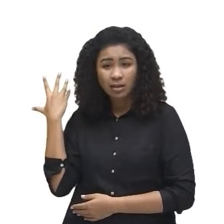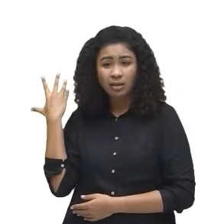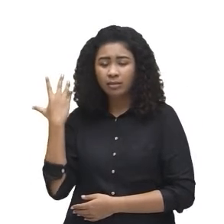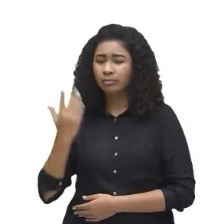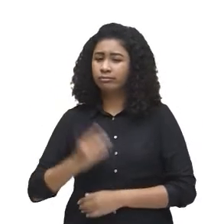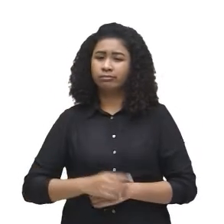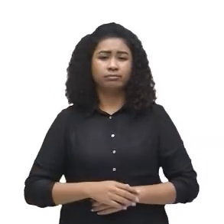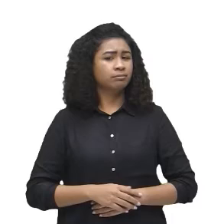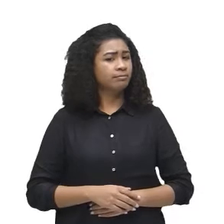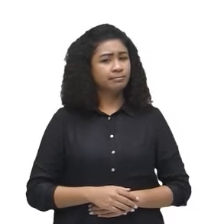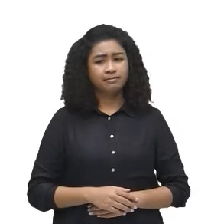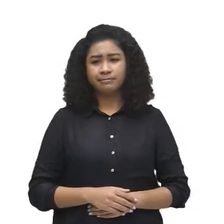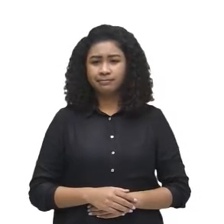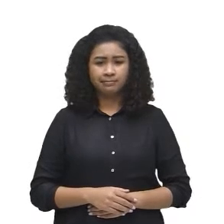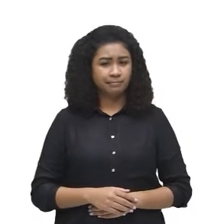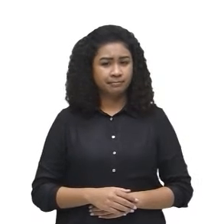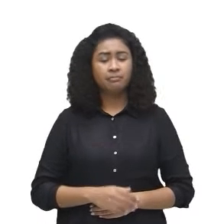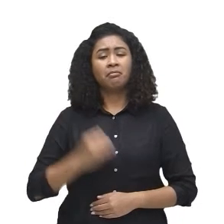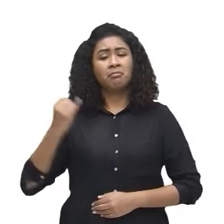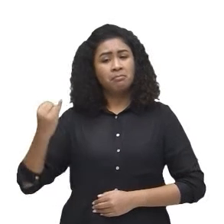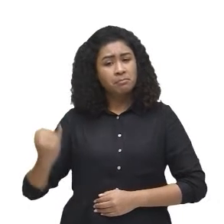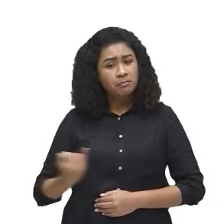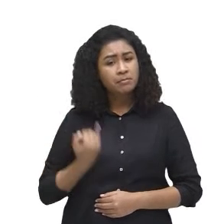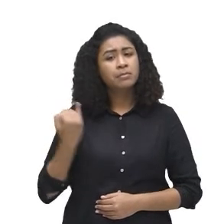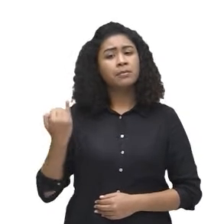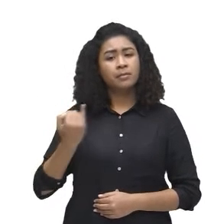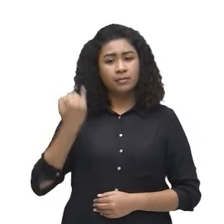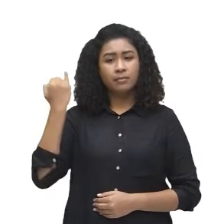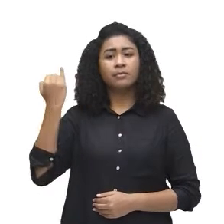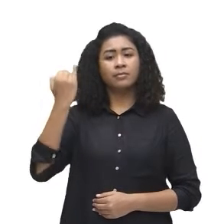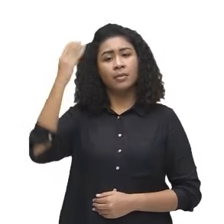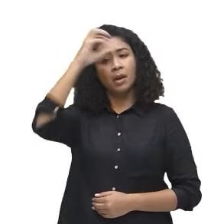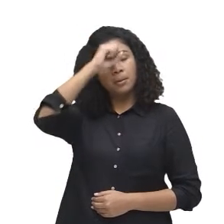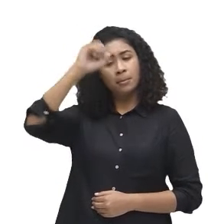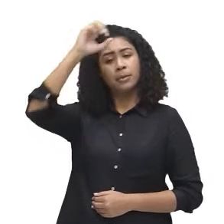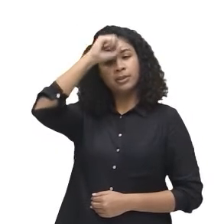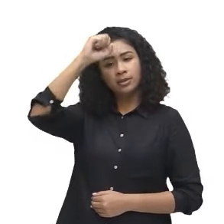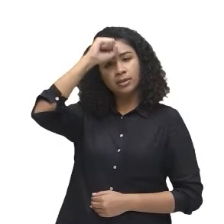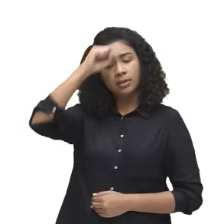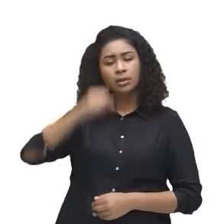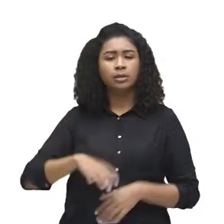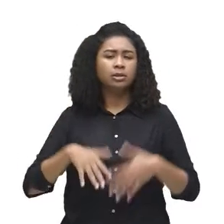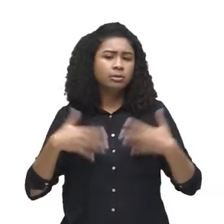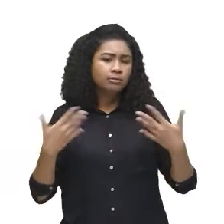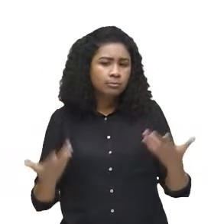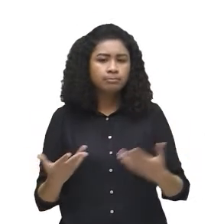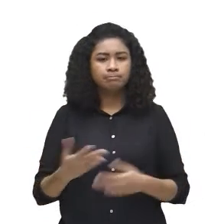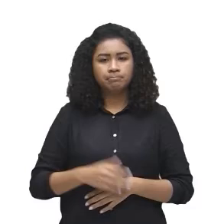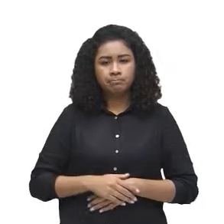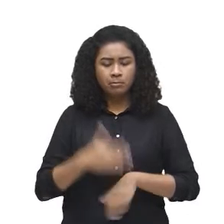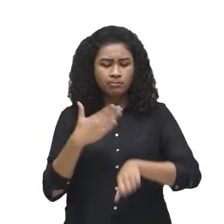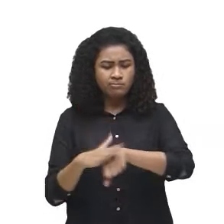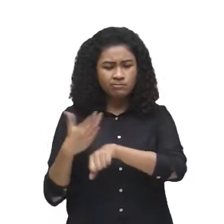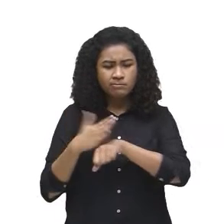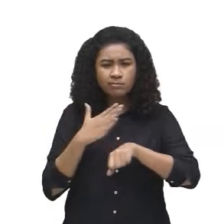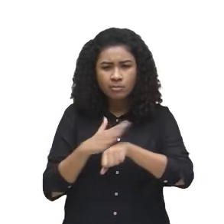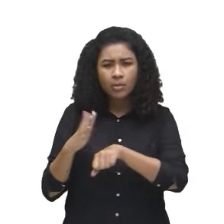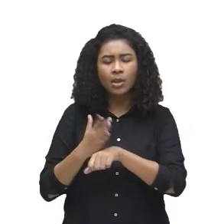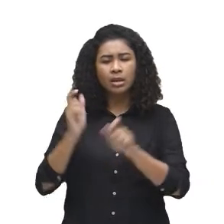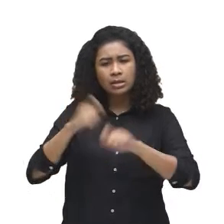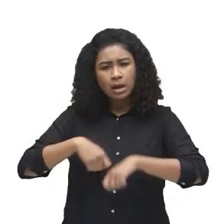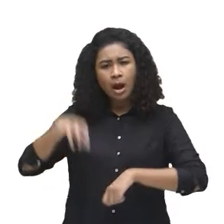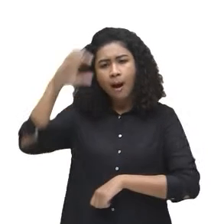importante que é a cultura corporal, né, e as lutas. Então, por meio delas, a gente pode aprender respeito ao